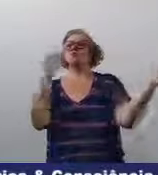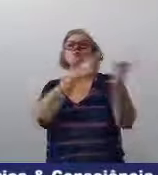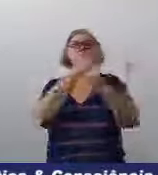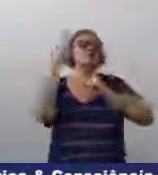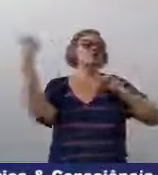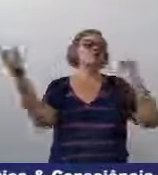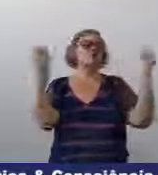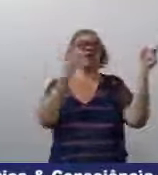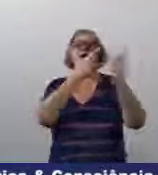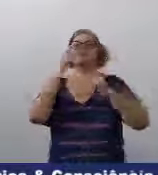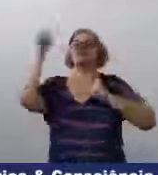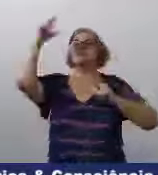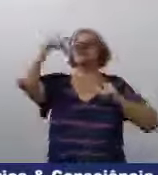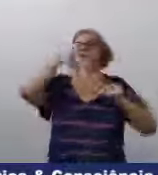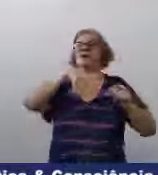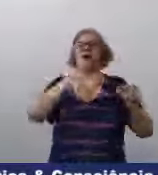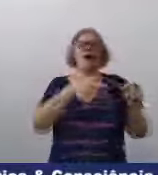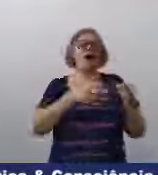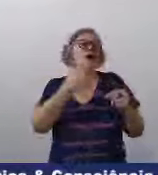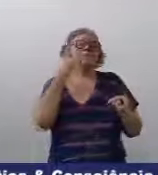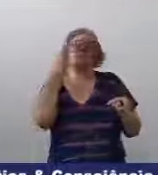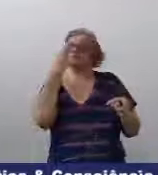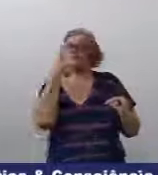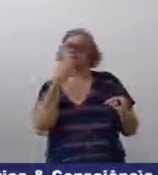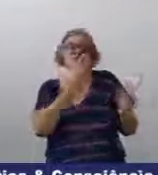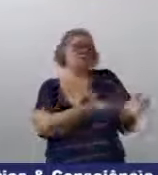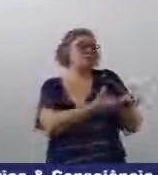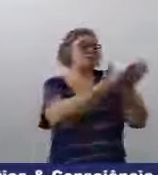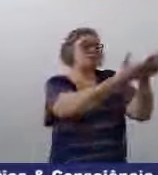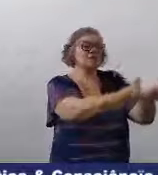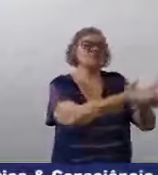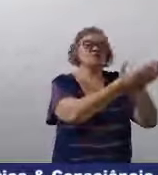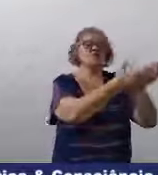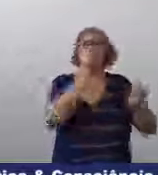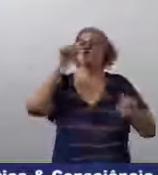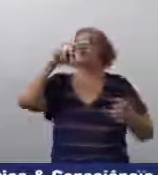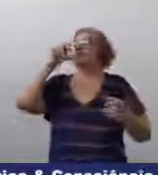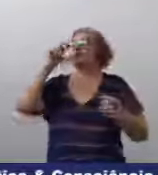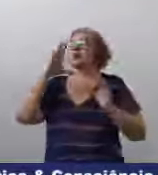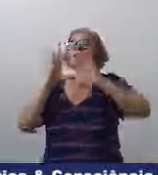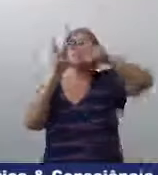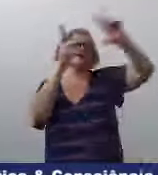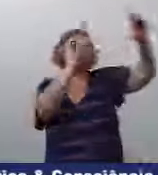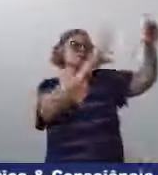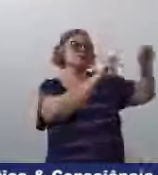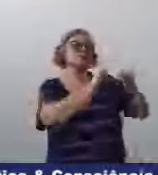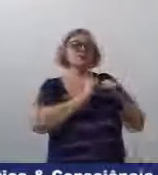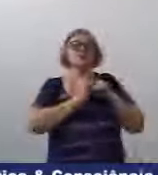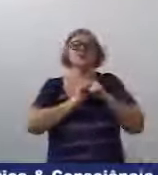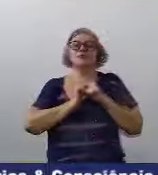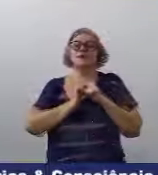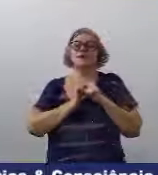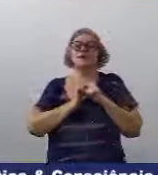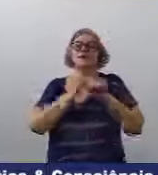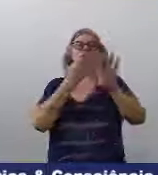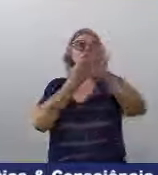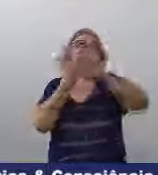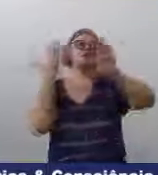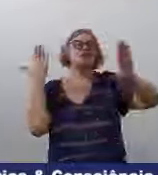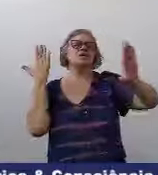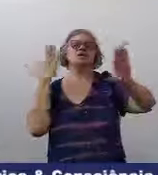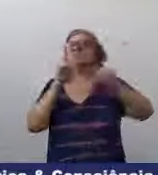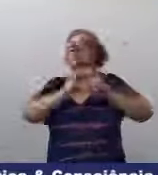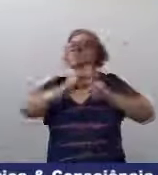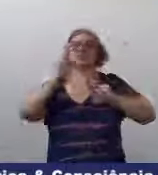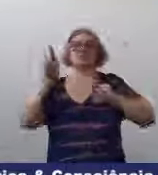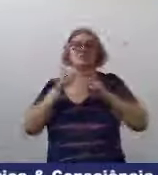seus raios iluminar. De todos os peixes e a imensidão do mar, de todos os pássaros o espaço aberto, para eles não